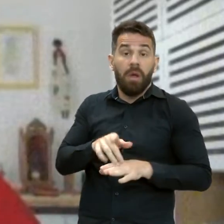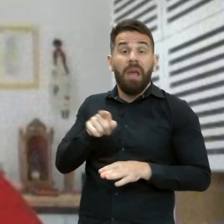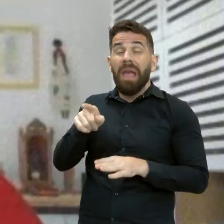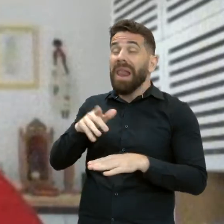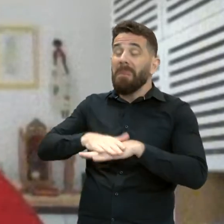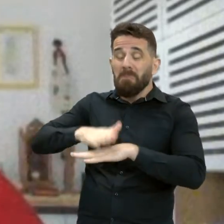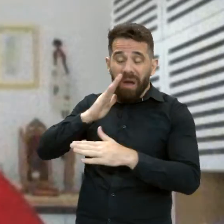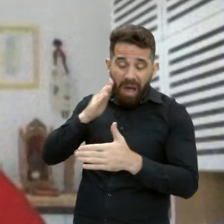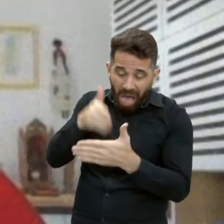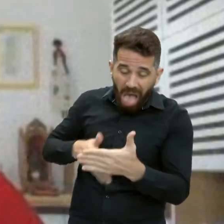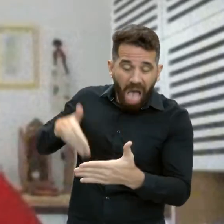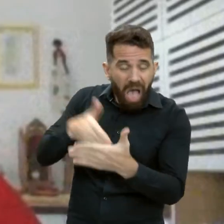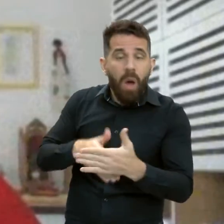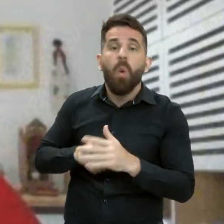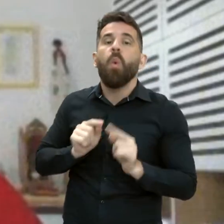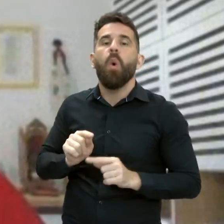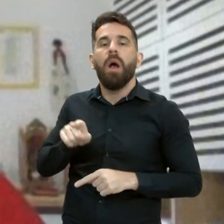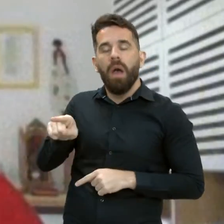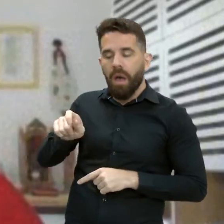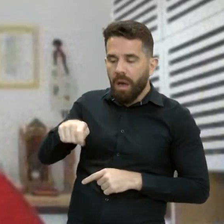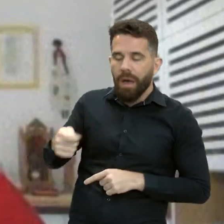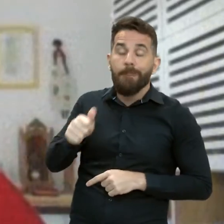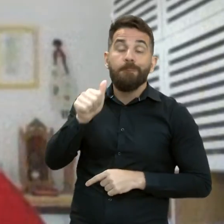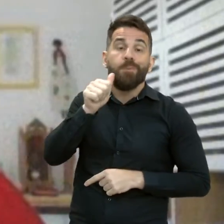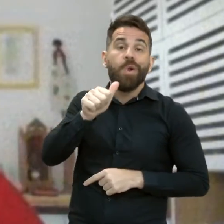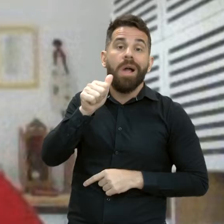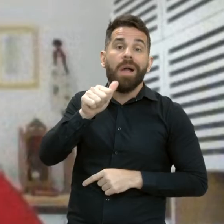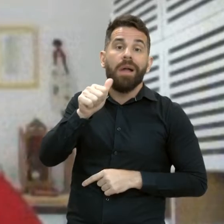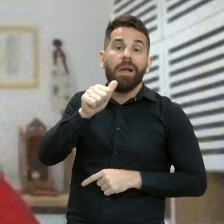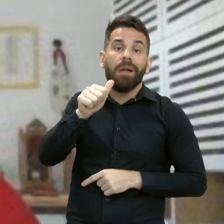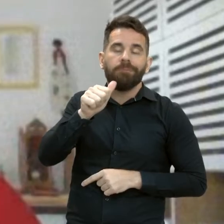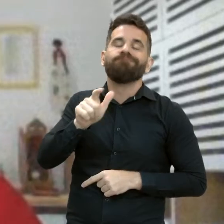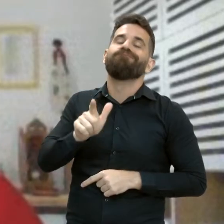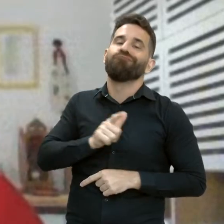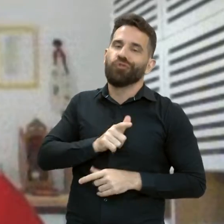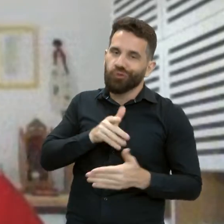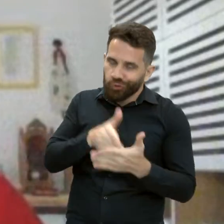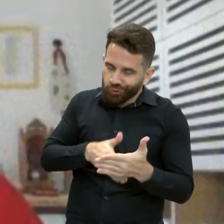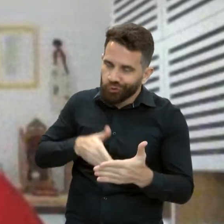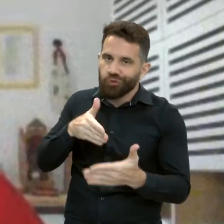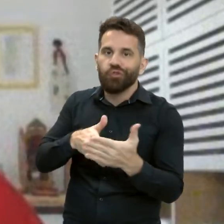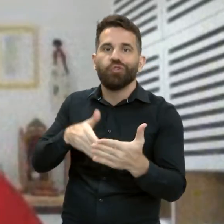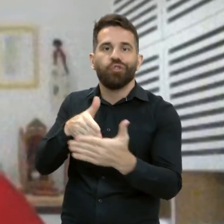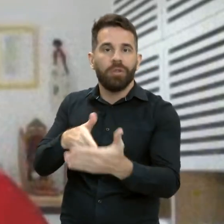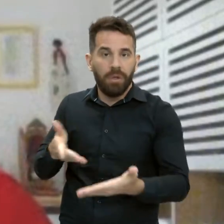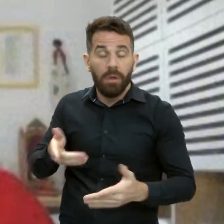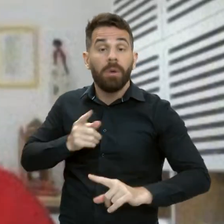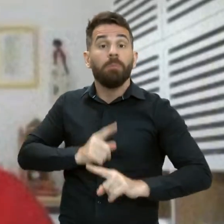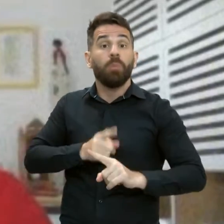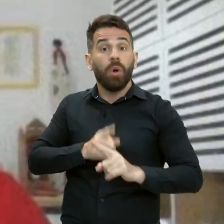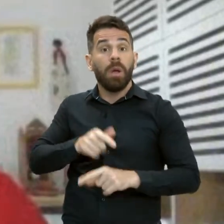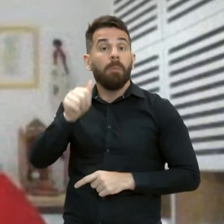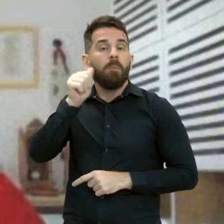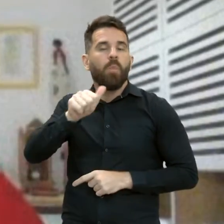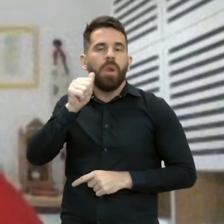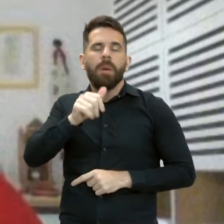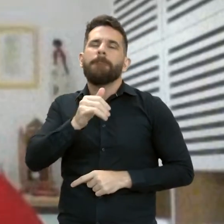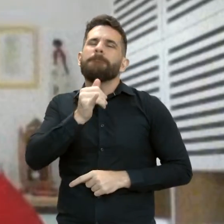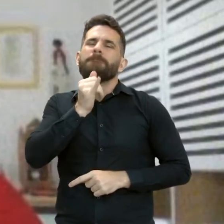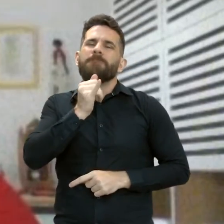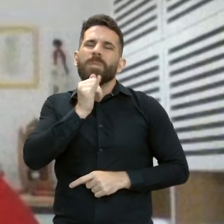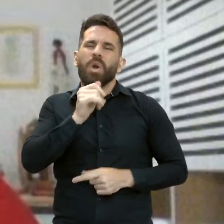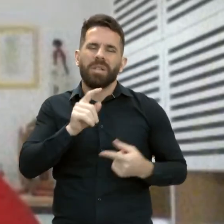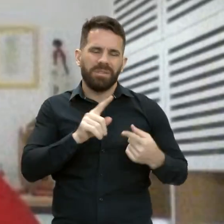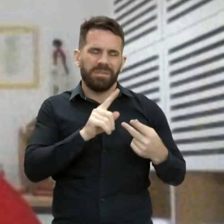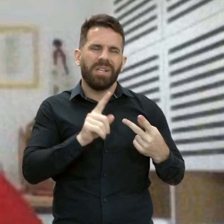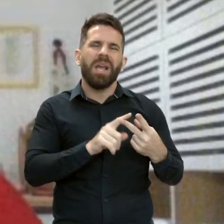né? Uma mulher, para ela escrever, a Virginia Woolf vai dizer que ela precisa